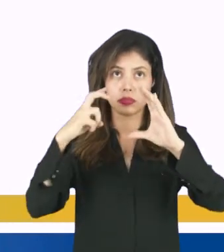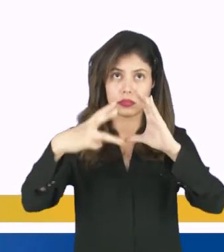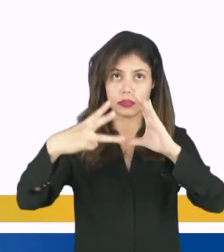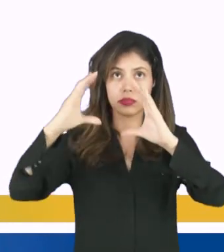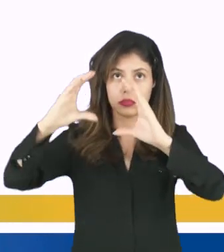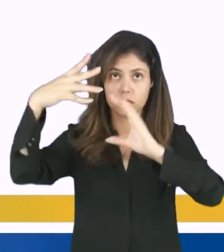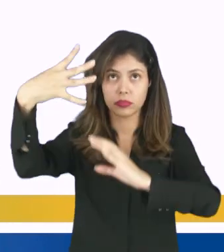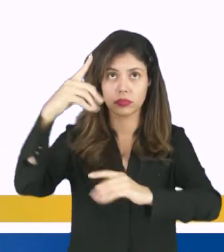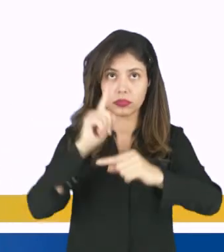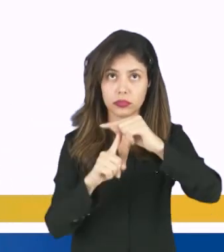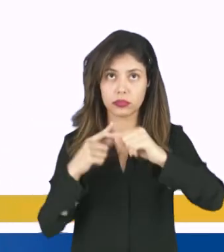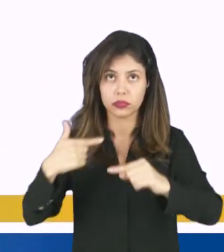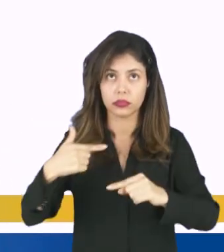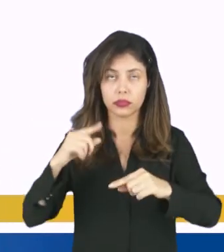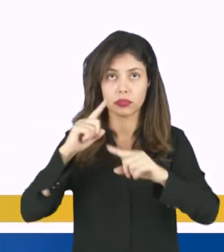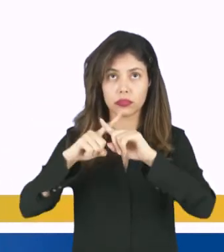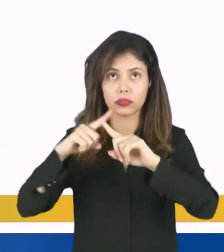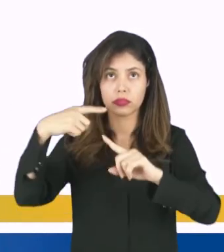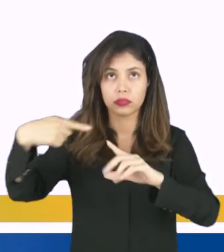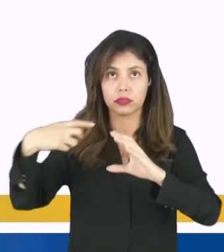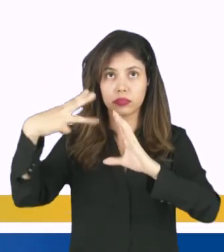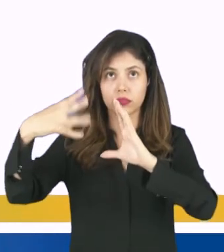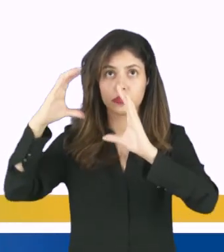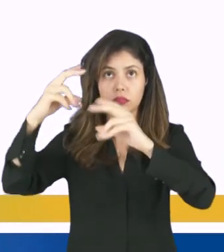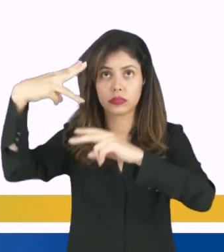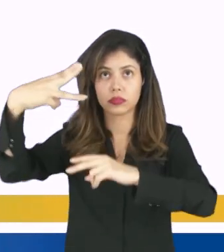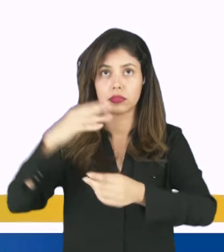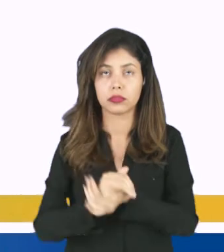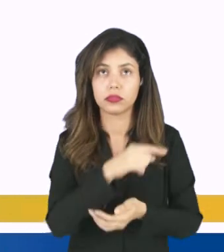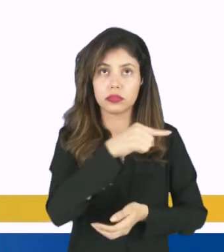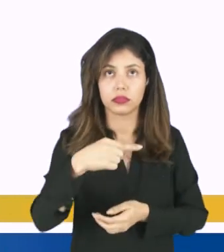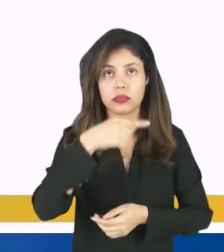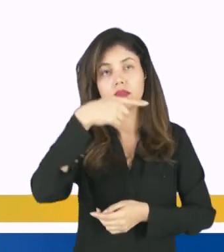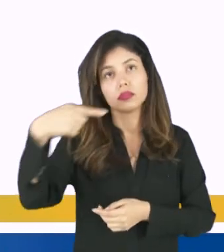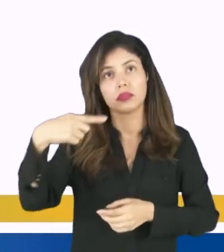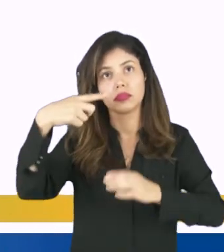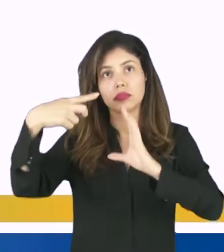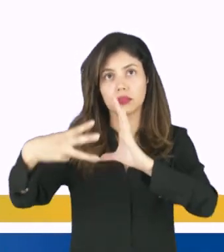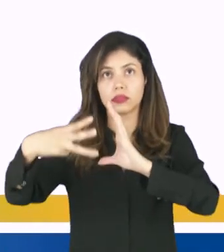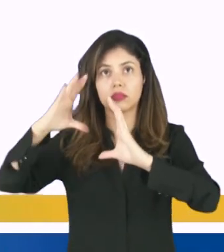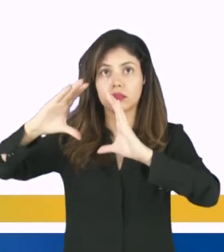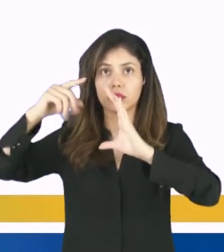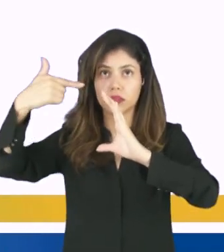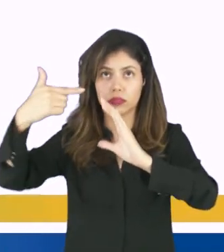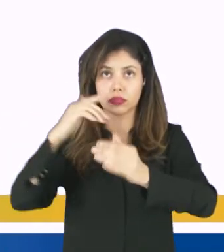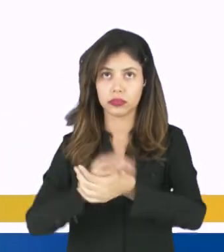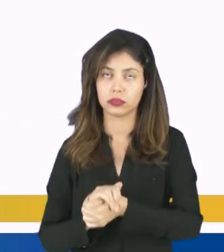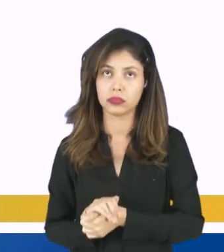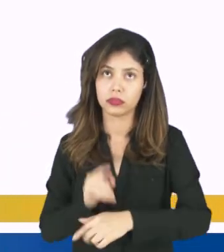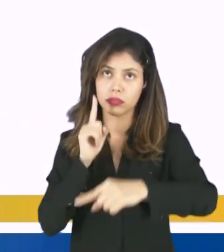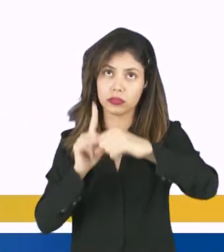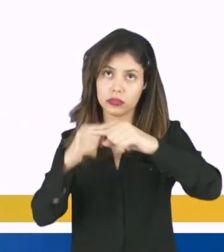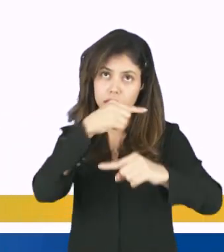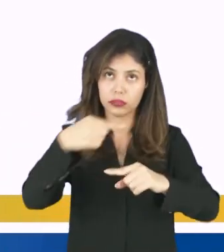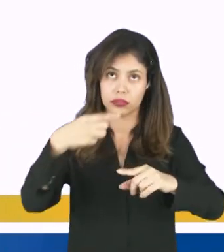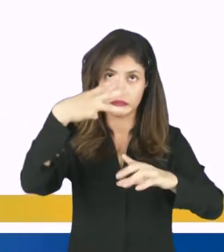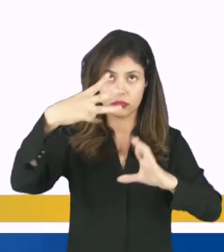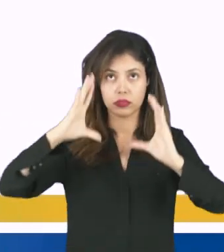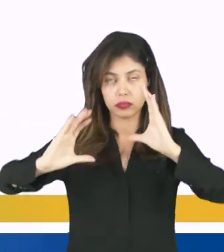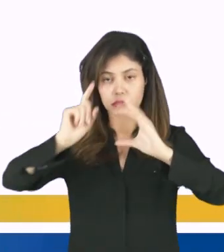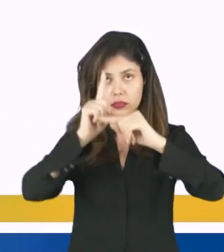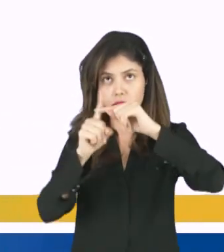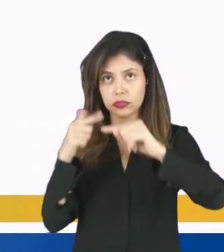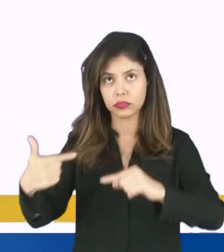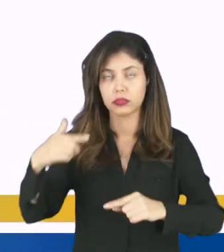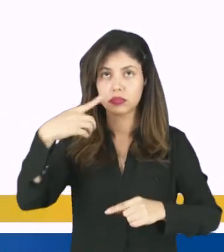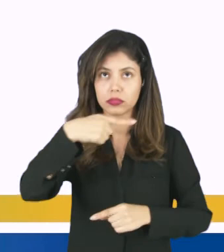um binômio do tipo xa menos B, e aí nós vamos ver a seguinte coisa, que sendo Q de